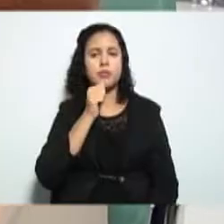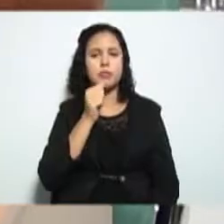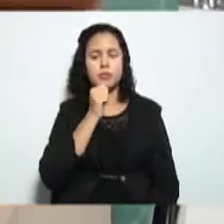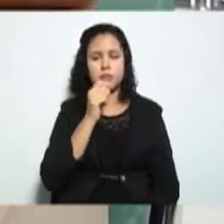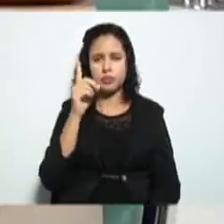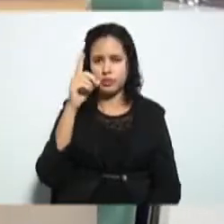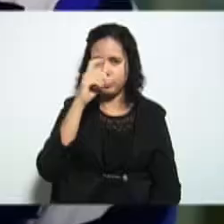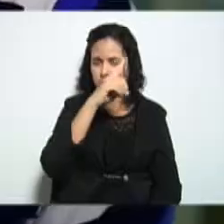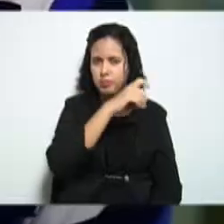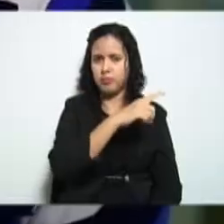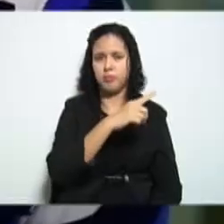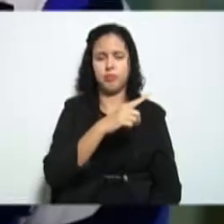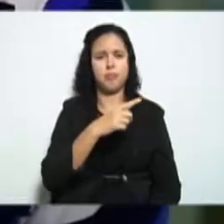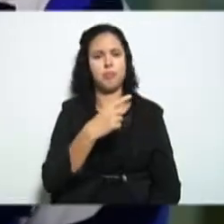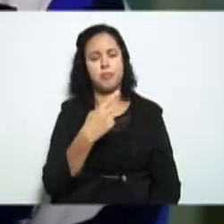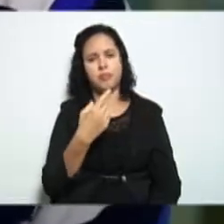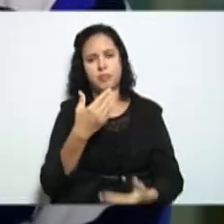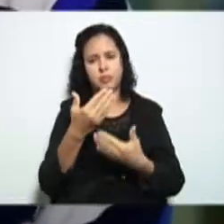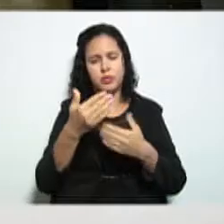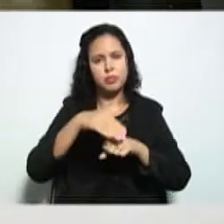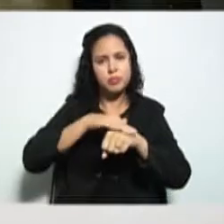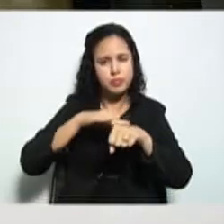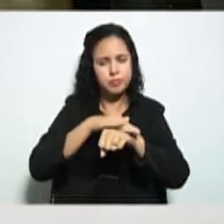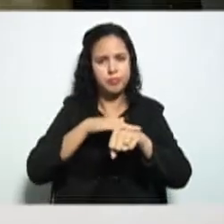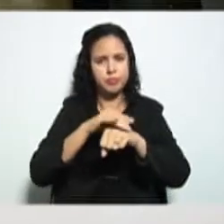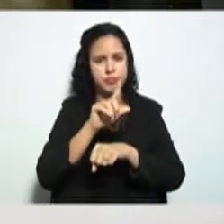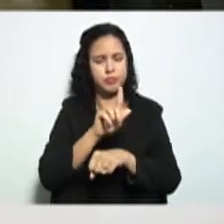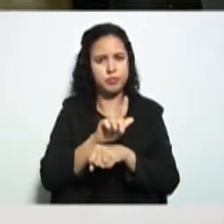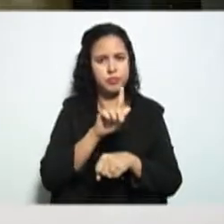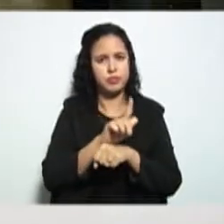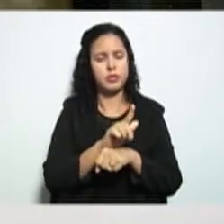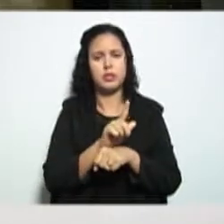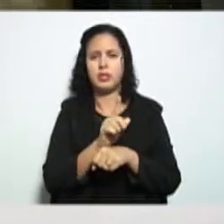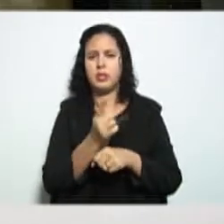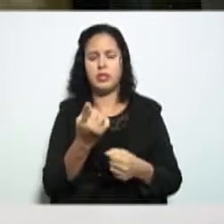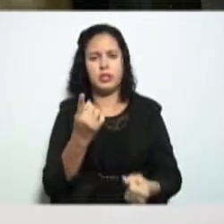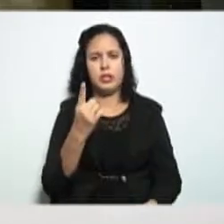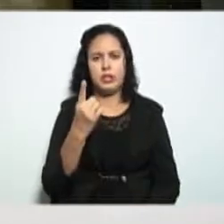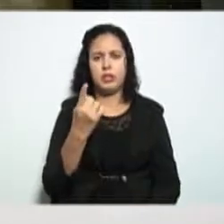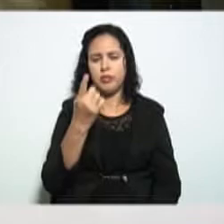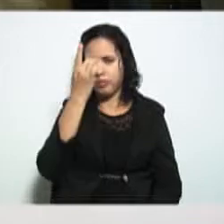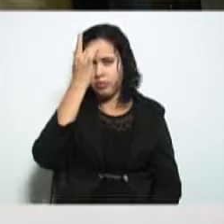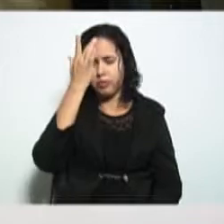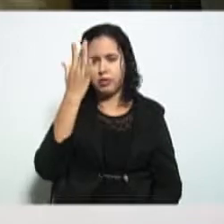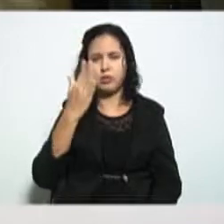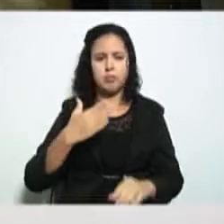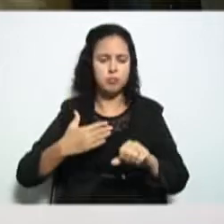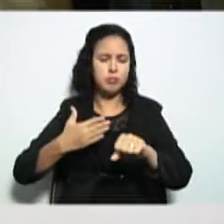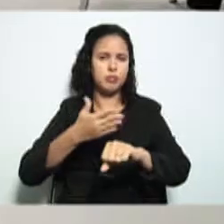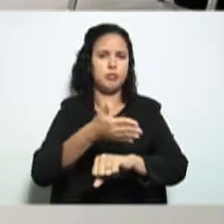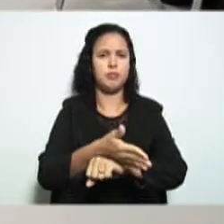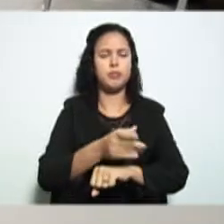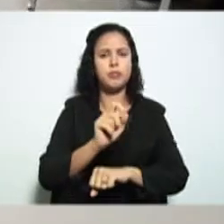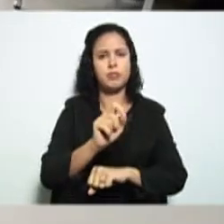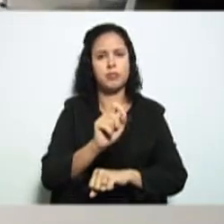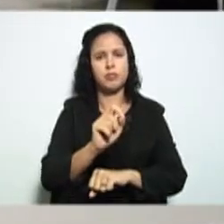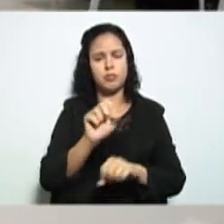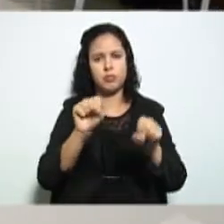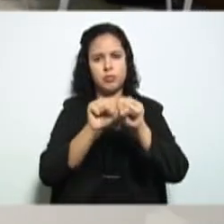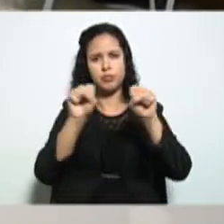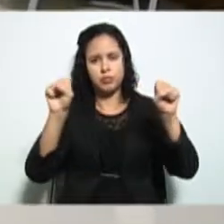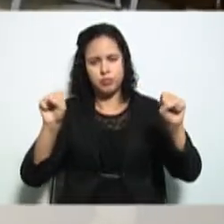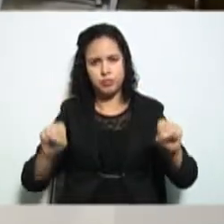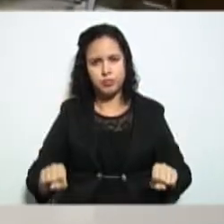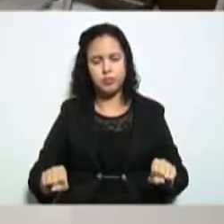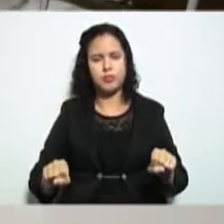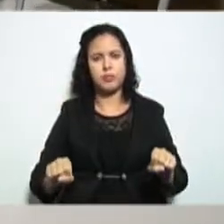falar com o gerente, não tem dificuldade de ir ao caixa, não tem dificuldades do sistema. O